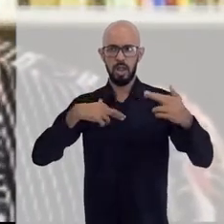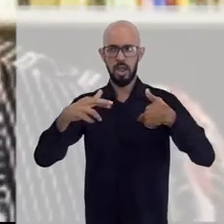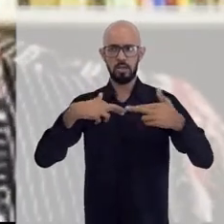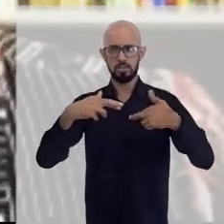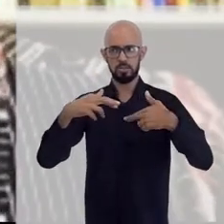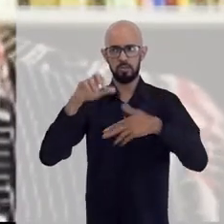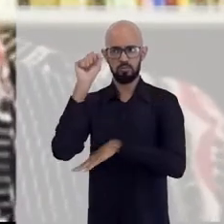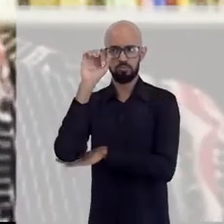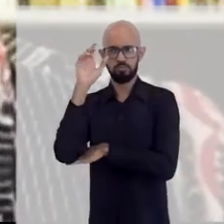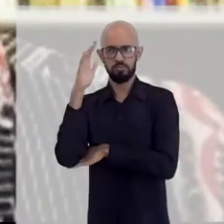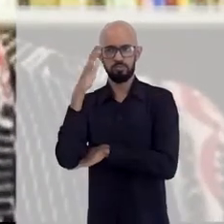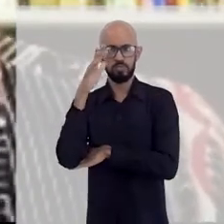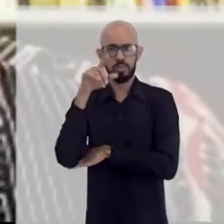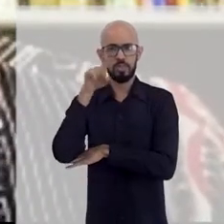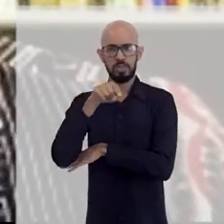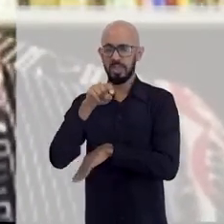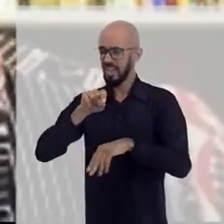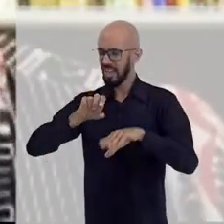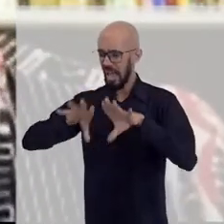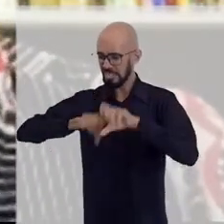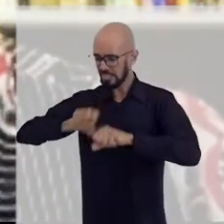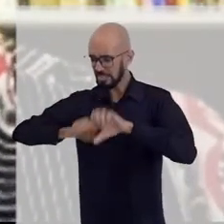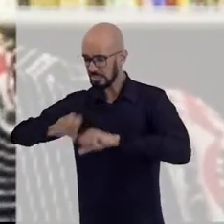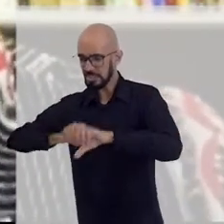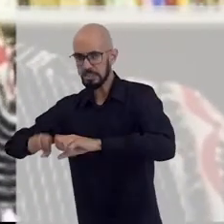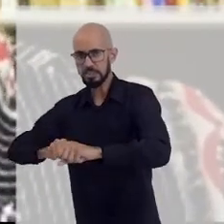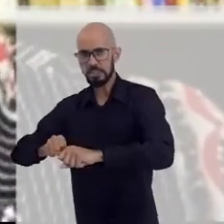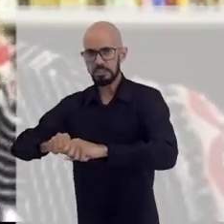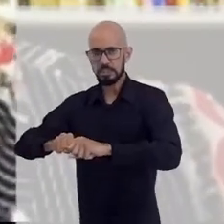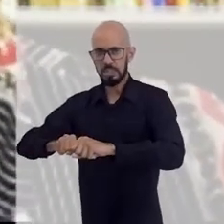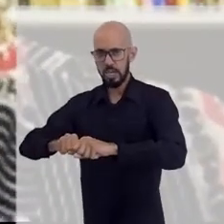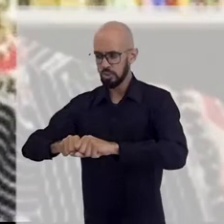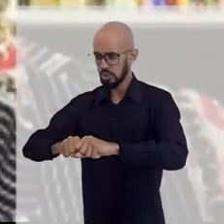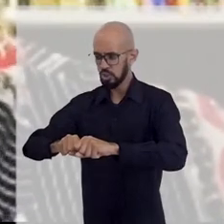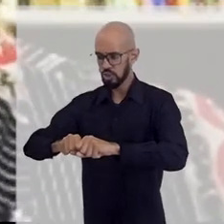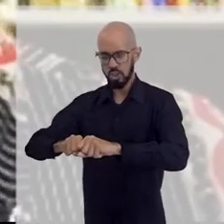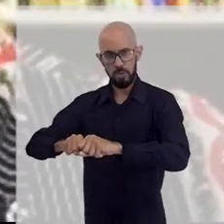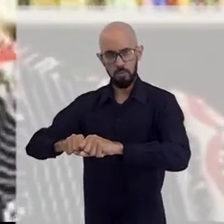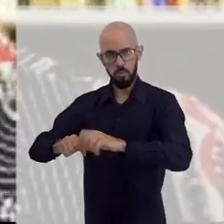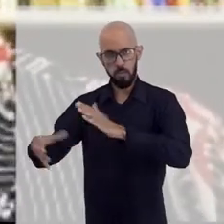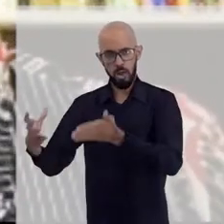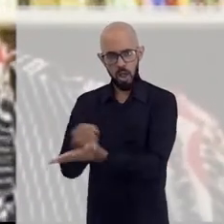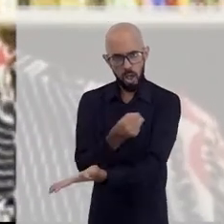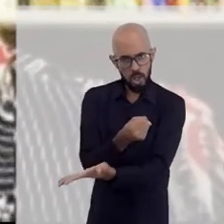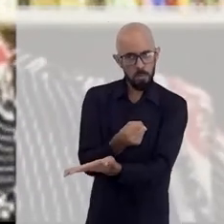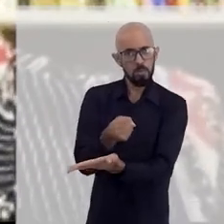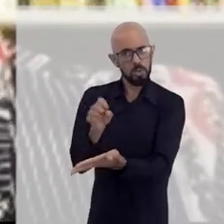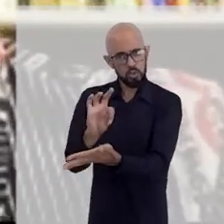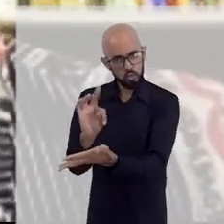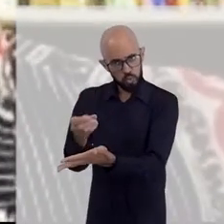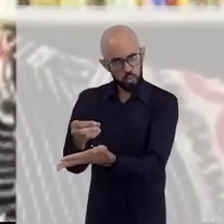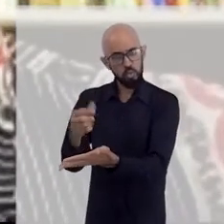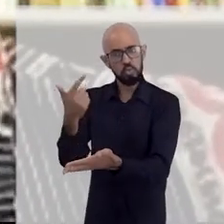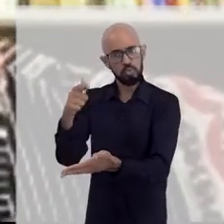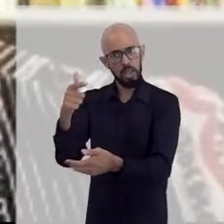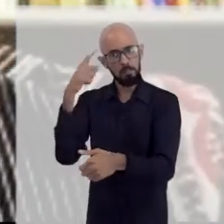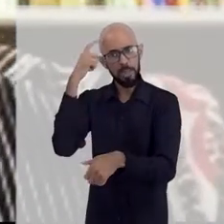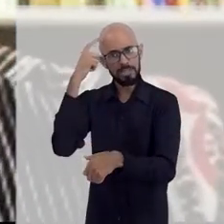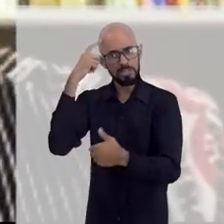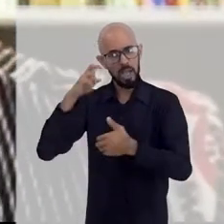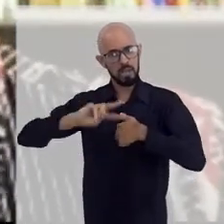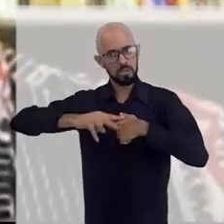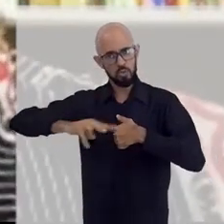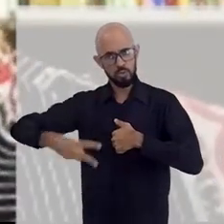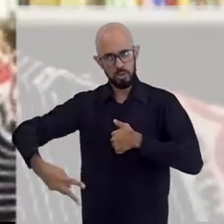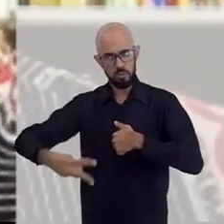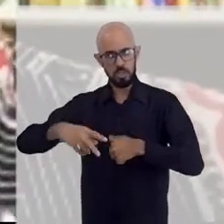com o meio ambiente quase que predatória, quase não, eu diria predatória. A gente suga tudo que é possível sem pensar nessas consequências. E minha posição é